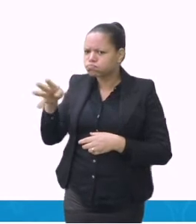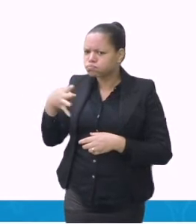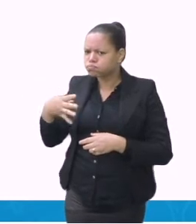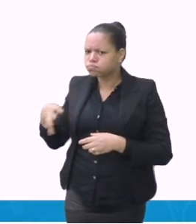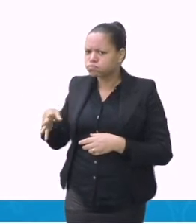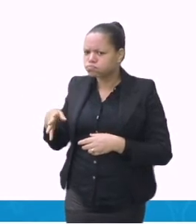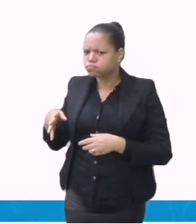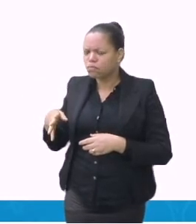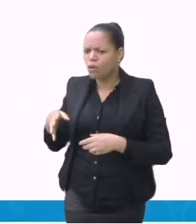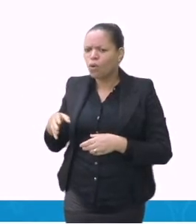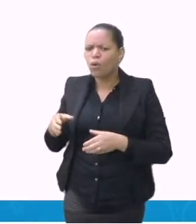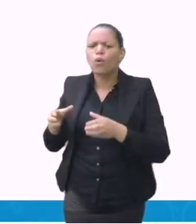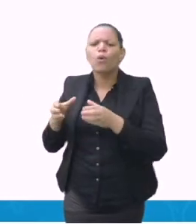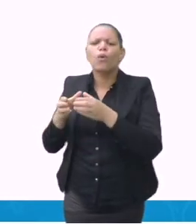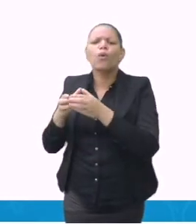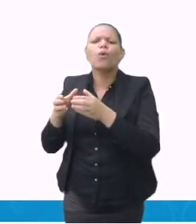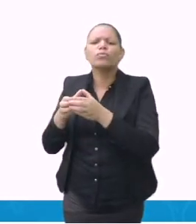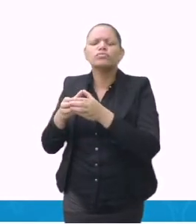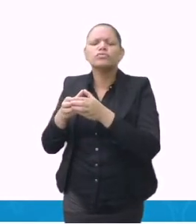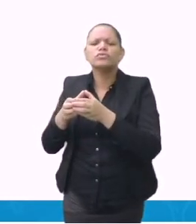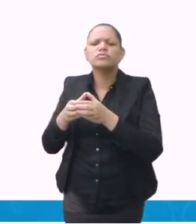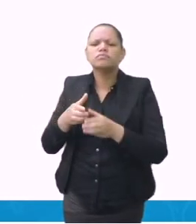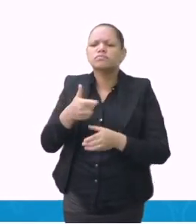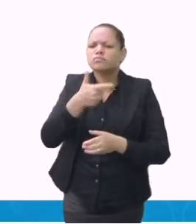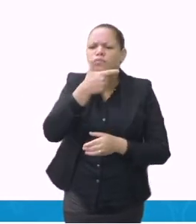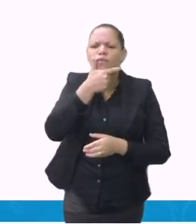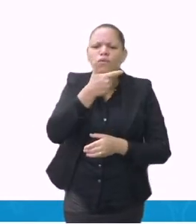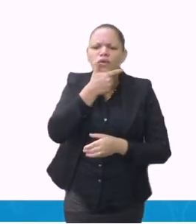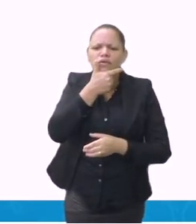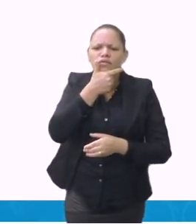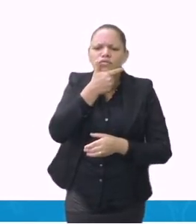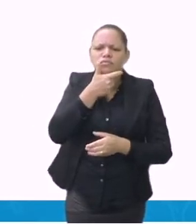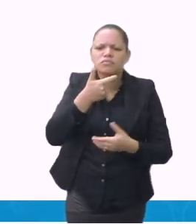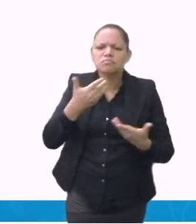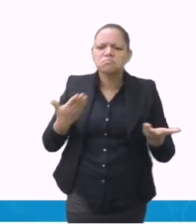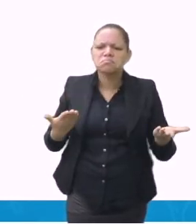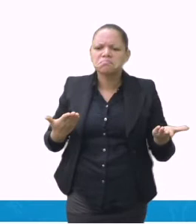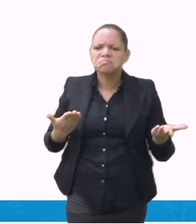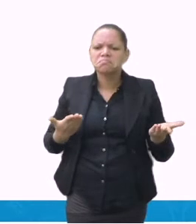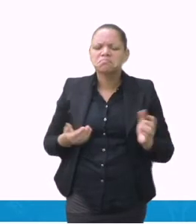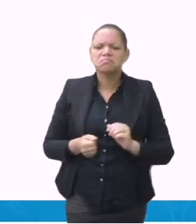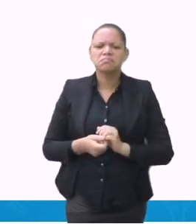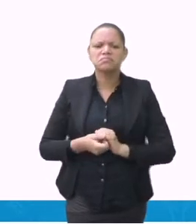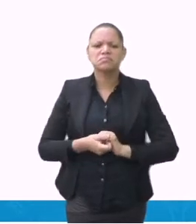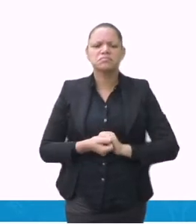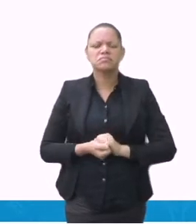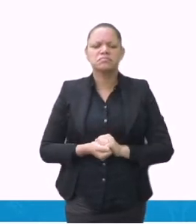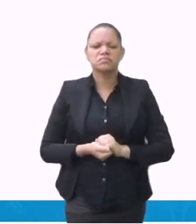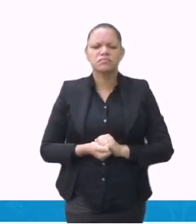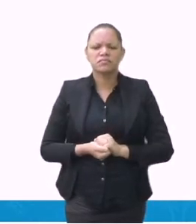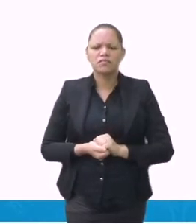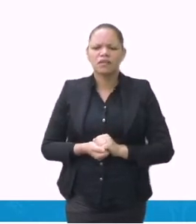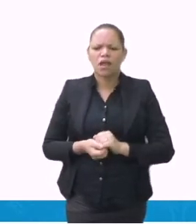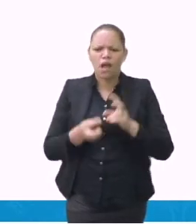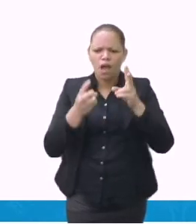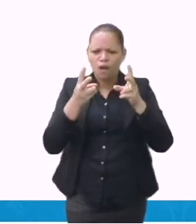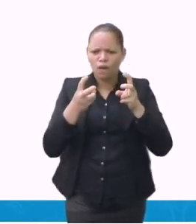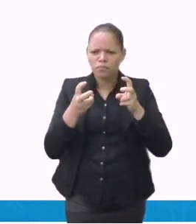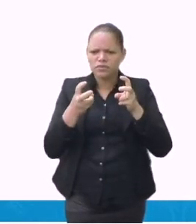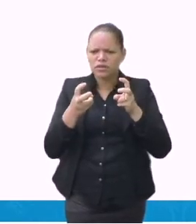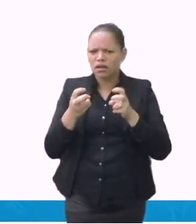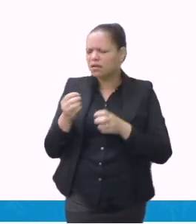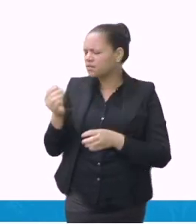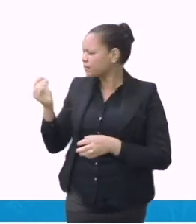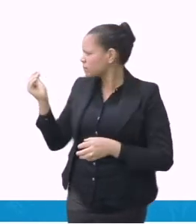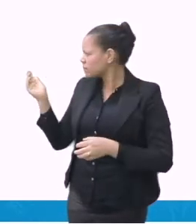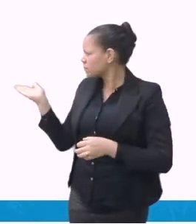se encontra em qual coluna e em qual linha? Então, observe a malha quadriculada e